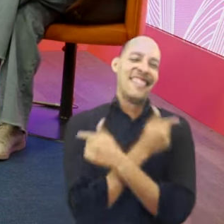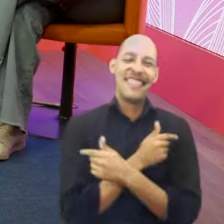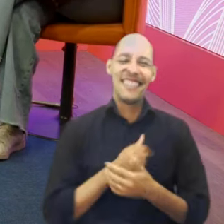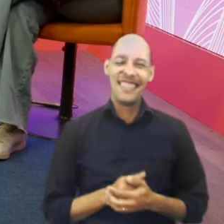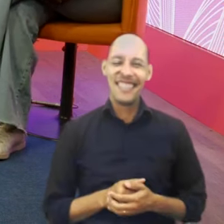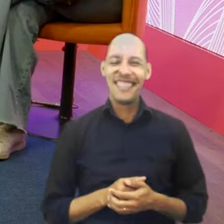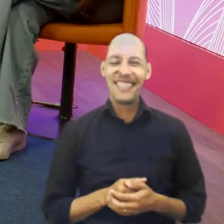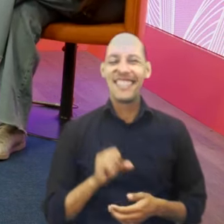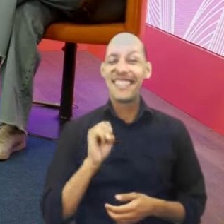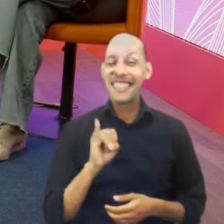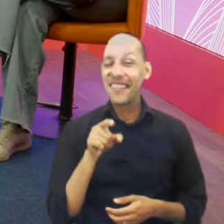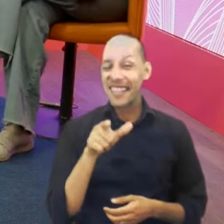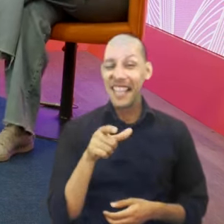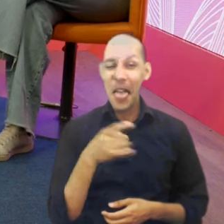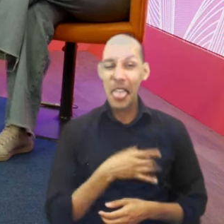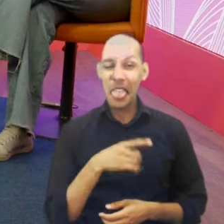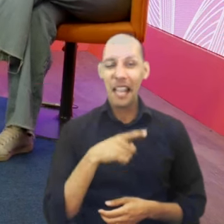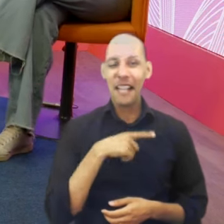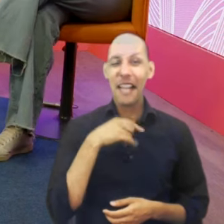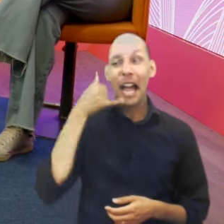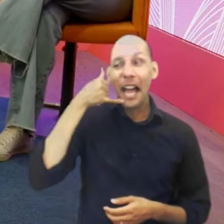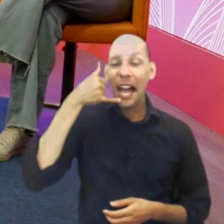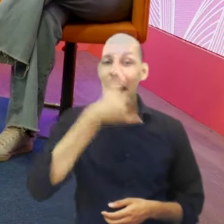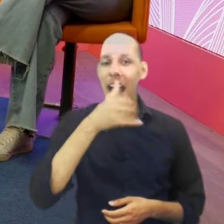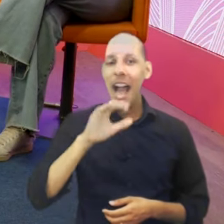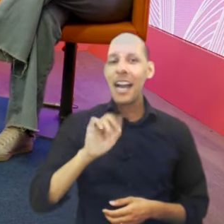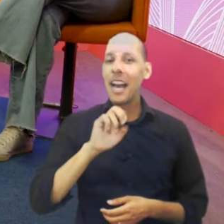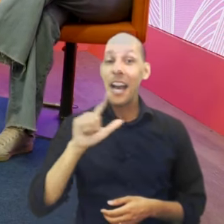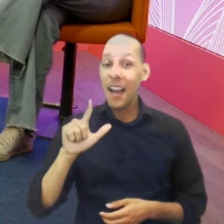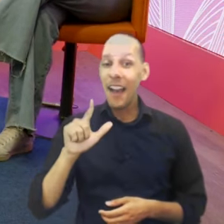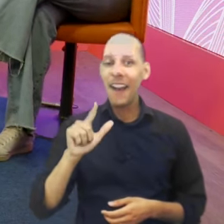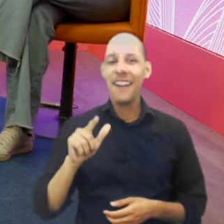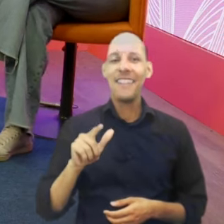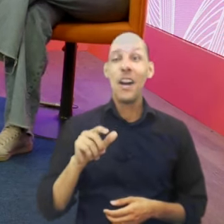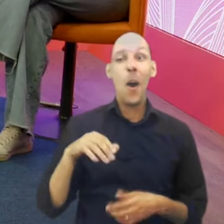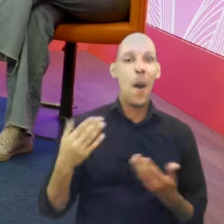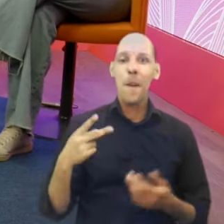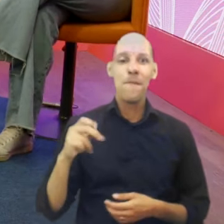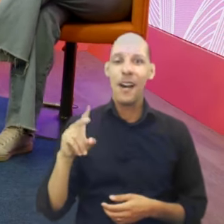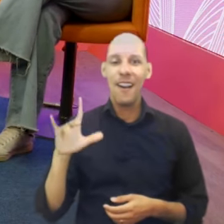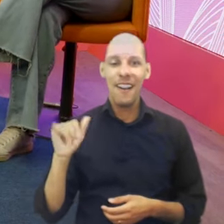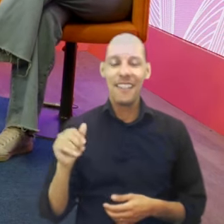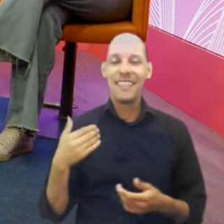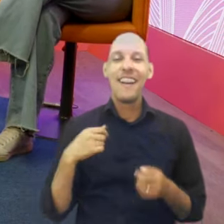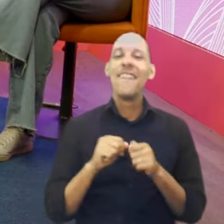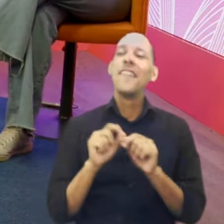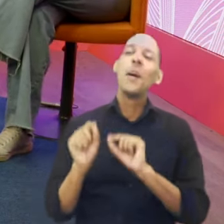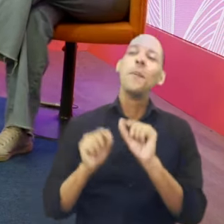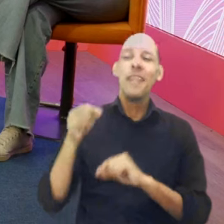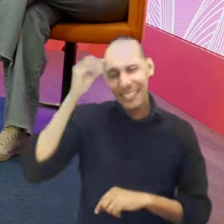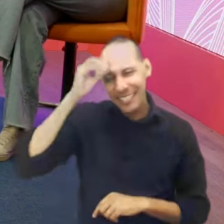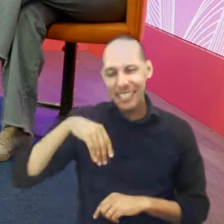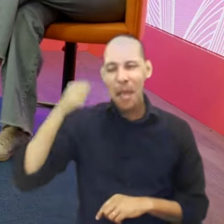Não. Depois de todo esse bate-papo... Se você tiver, você liga pra Carol e pra Paula. Carol, o que você fazia quando pensava em